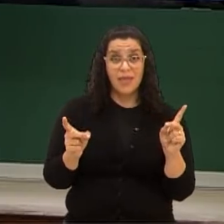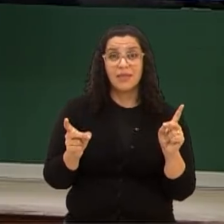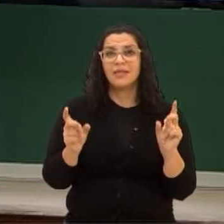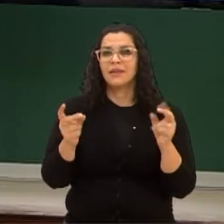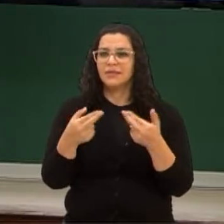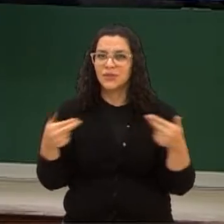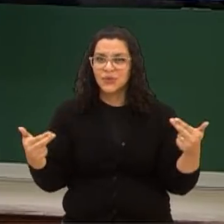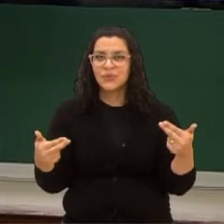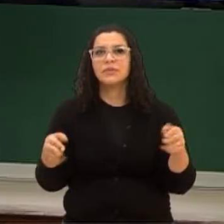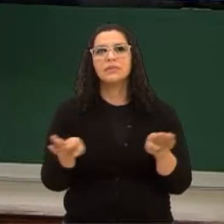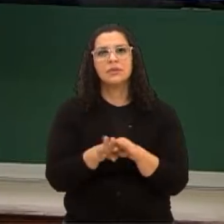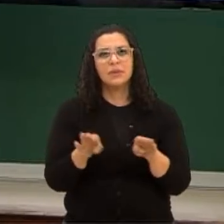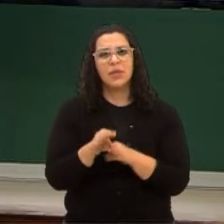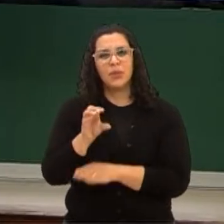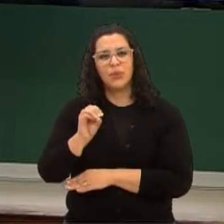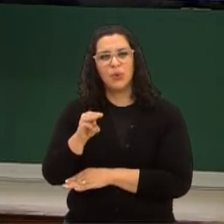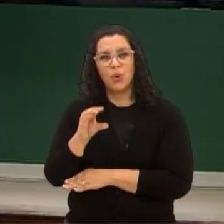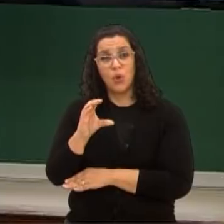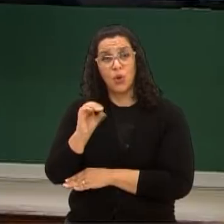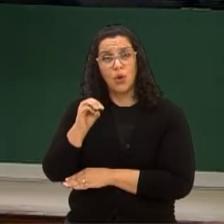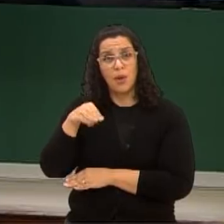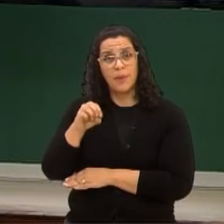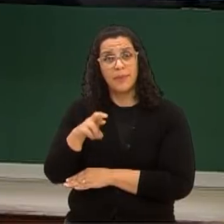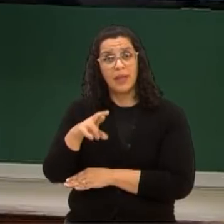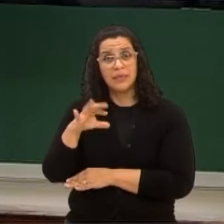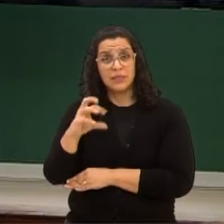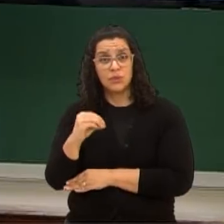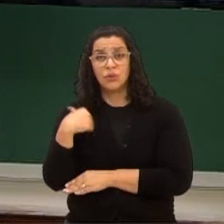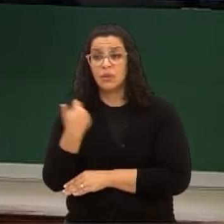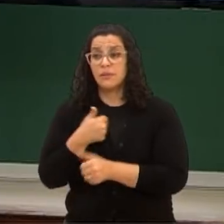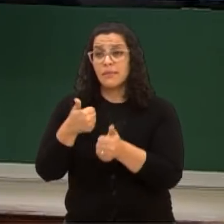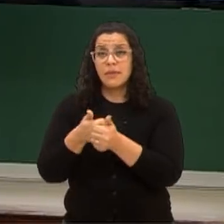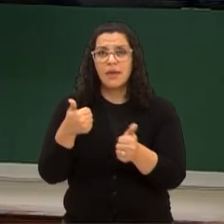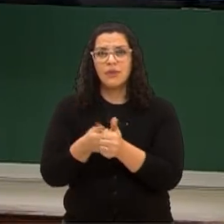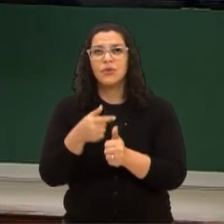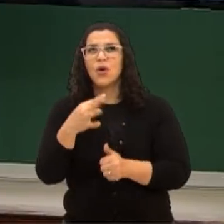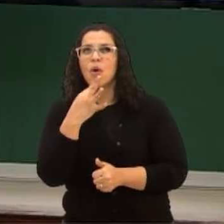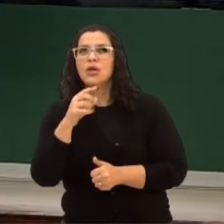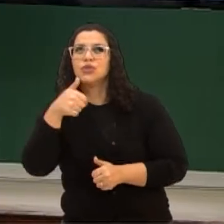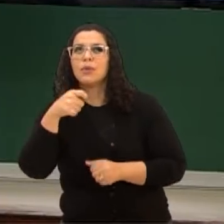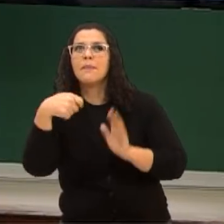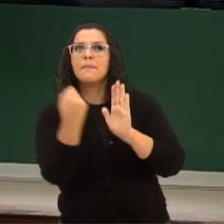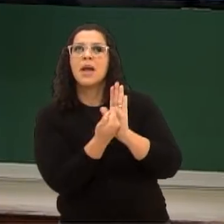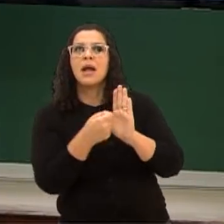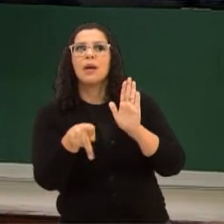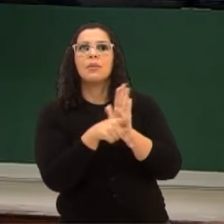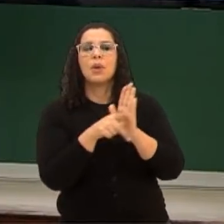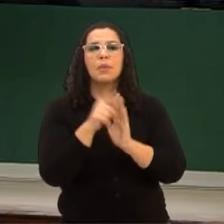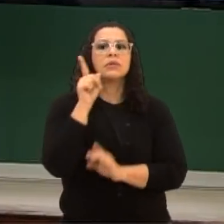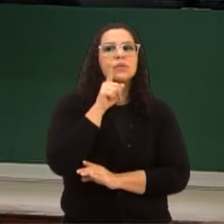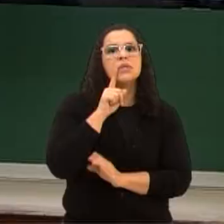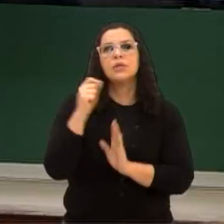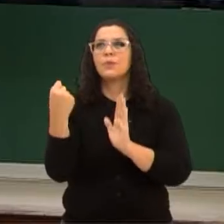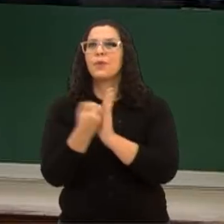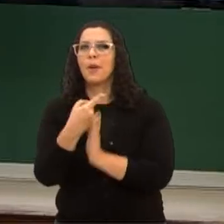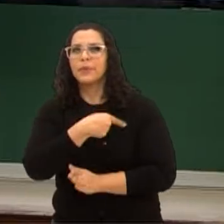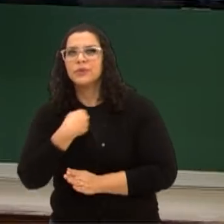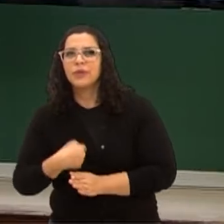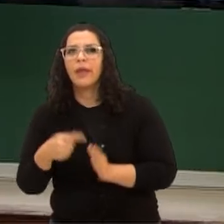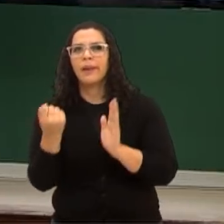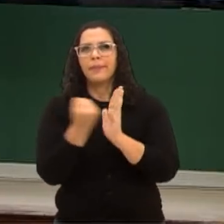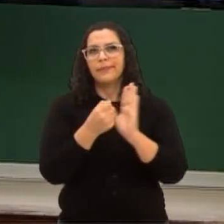obviamente, nós estamos sempre muito próximos em relação aos demais países. Agora, será